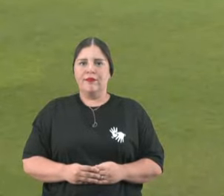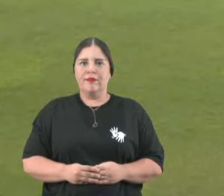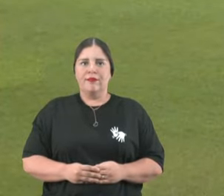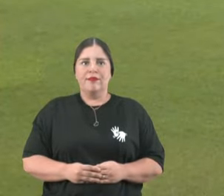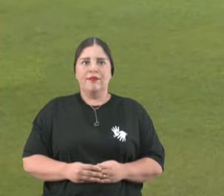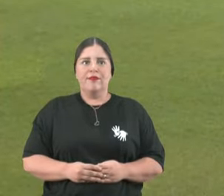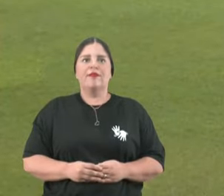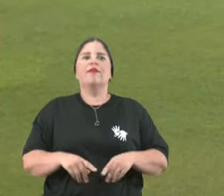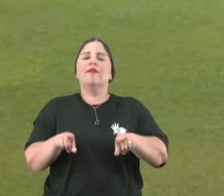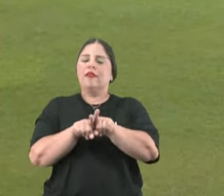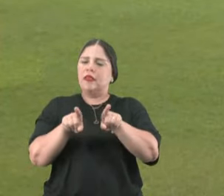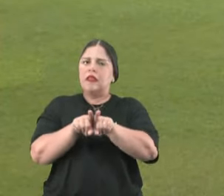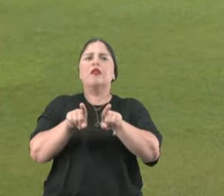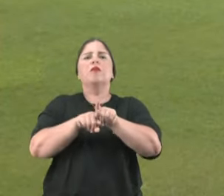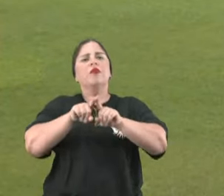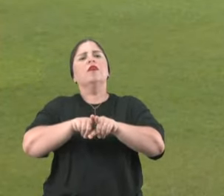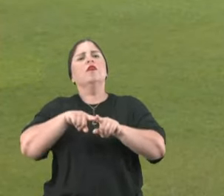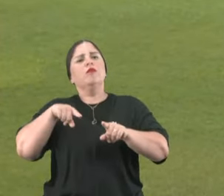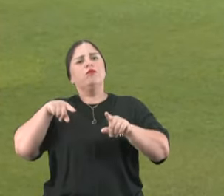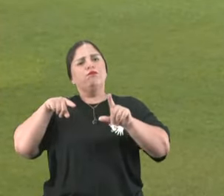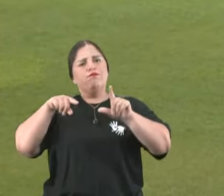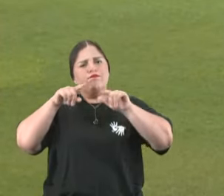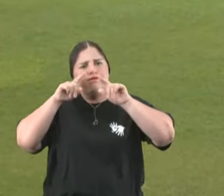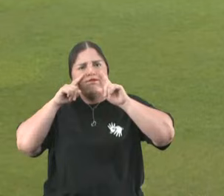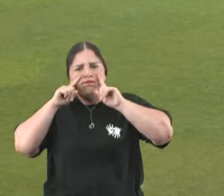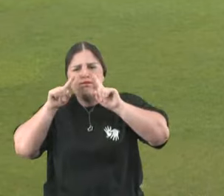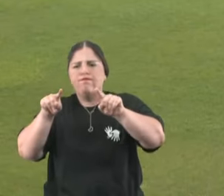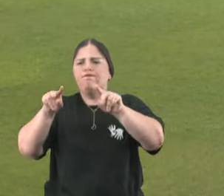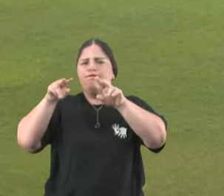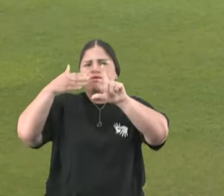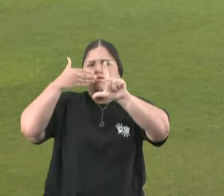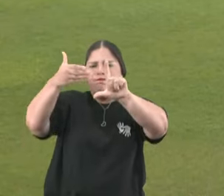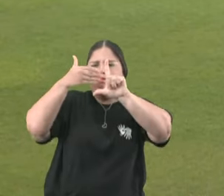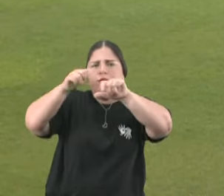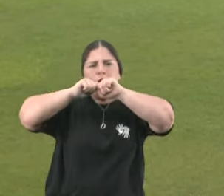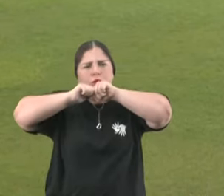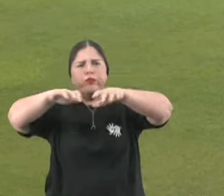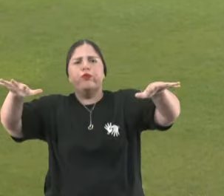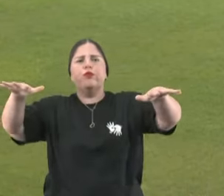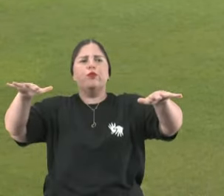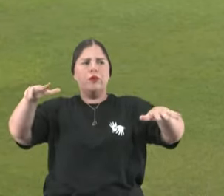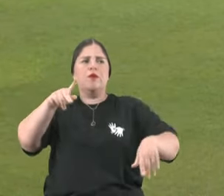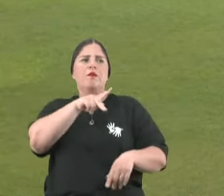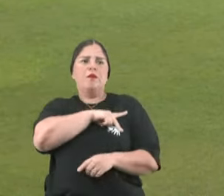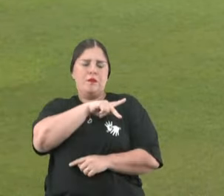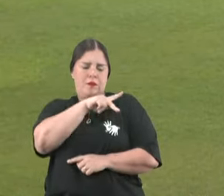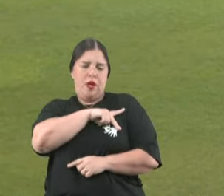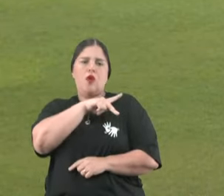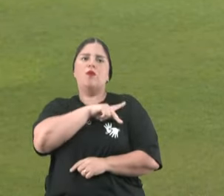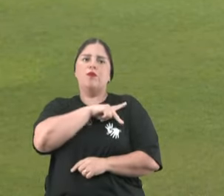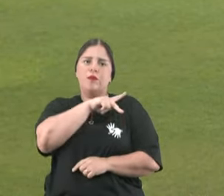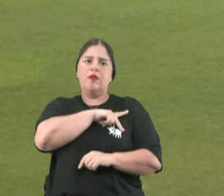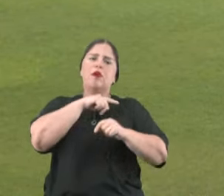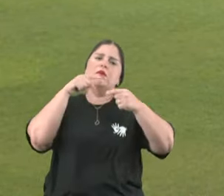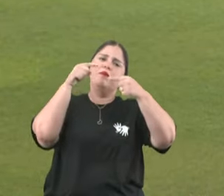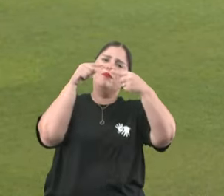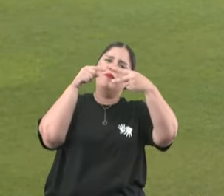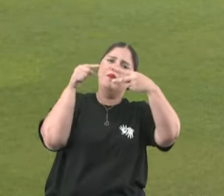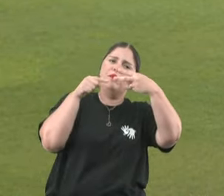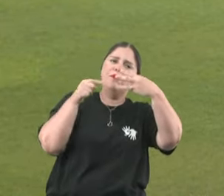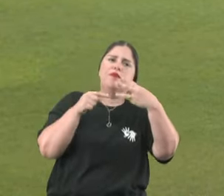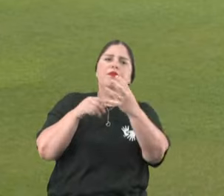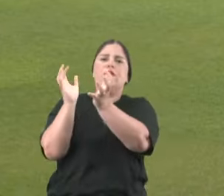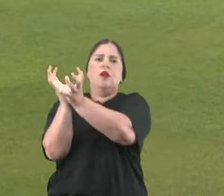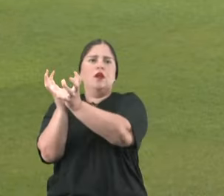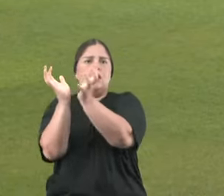transmissões, nas equipes de base do Palmeiras. Passou por Figueirense, Curitiba, Bangu e veio para o Asa através do